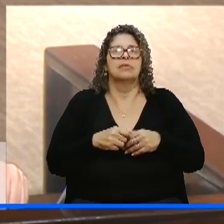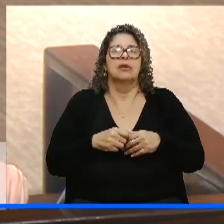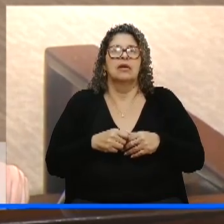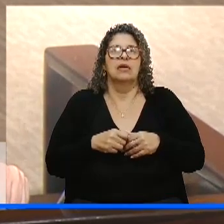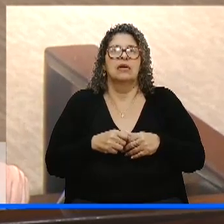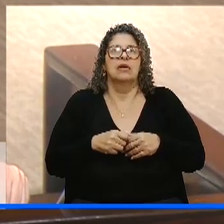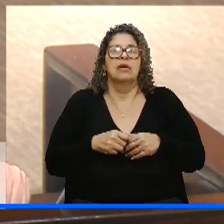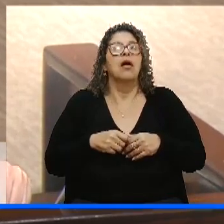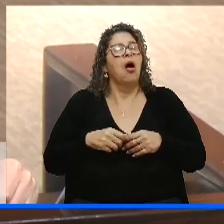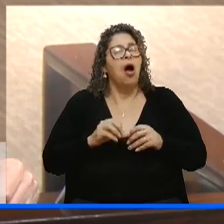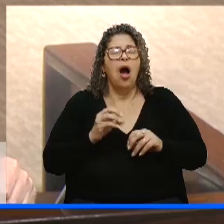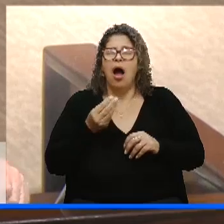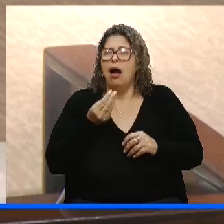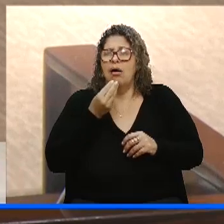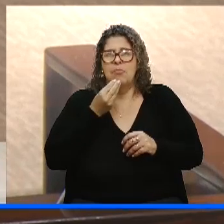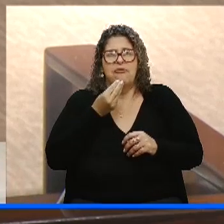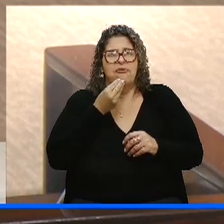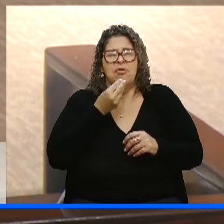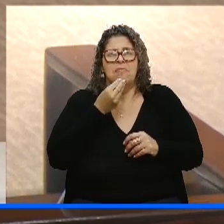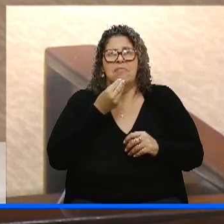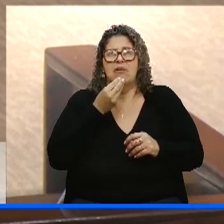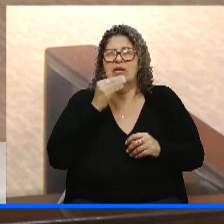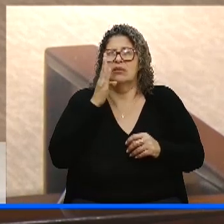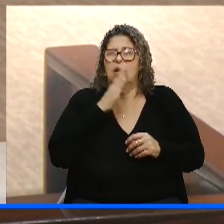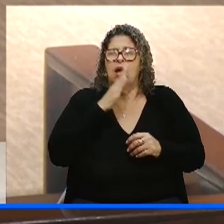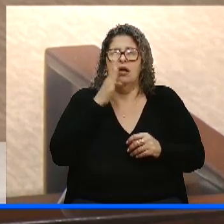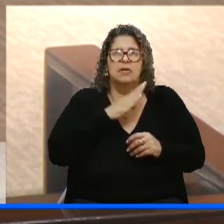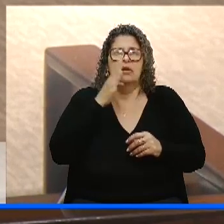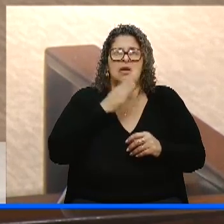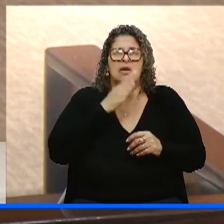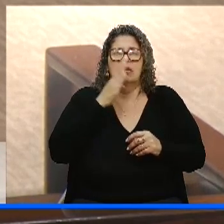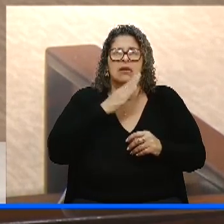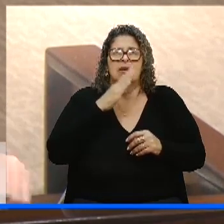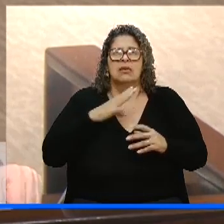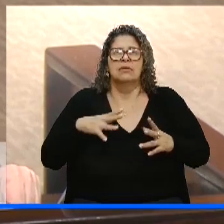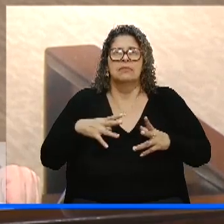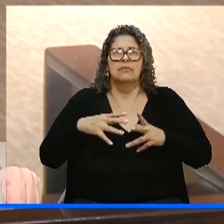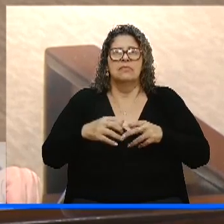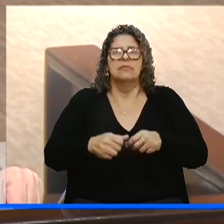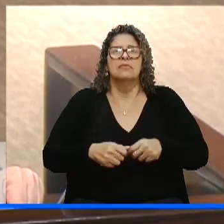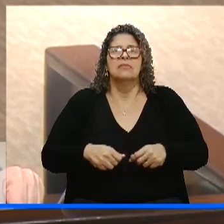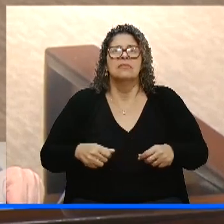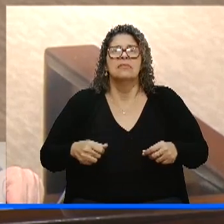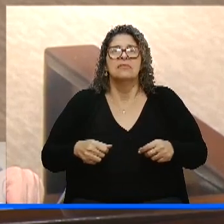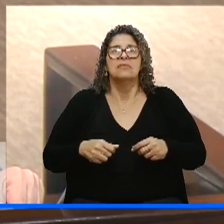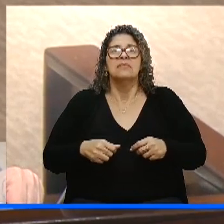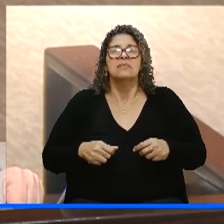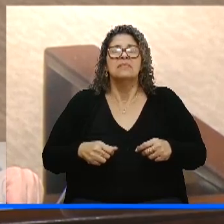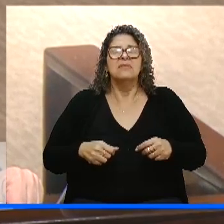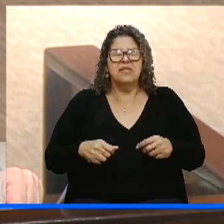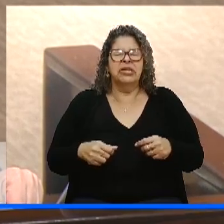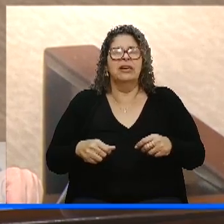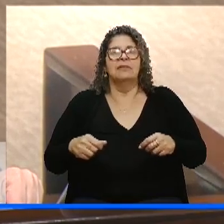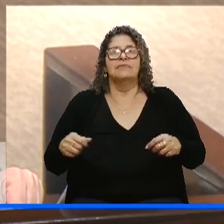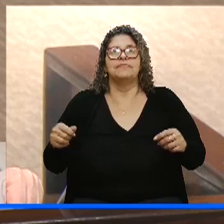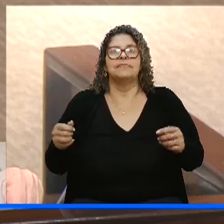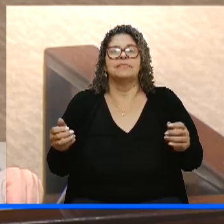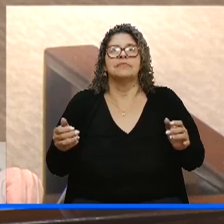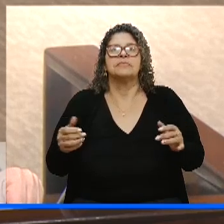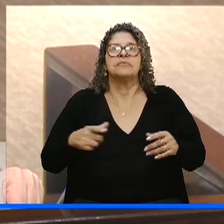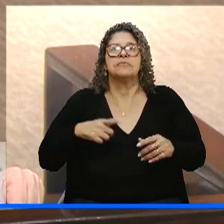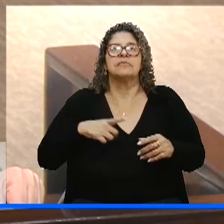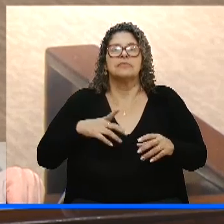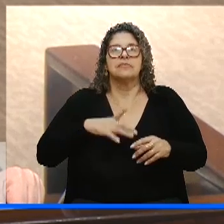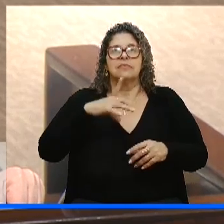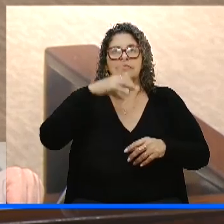pública obviamente que não há mais como escapar a urgência de corrigir tais distorções e dar fins a tais direitos afinal o